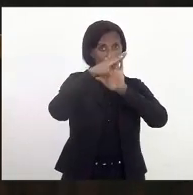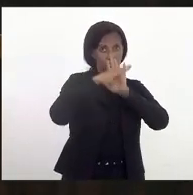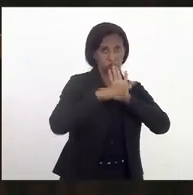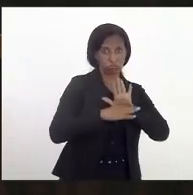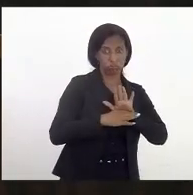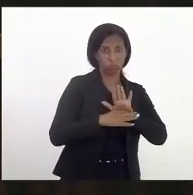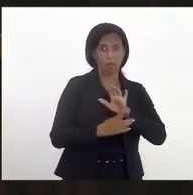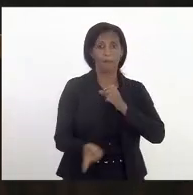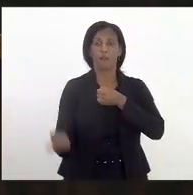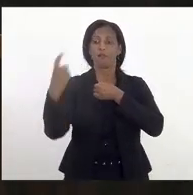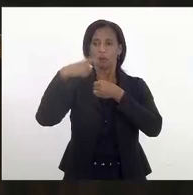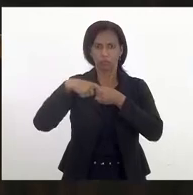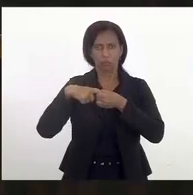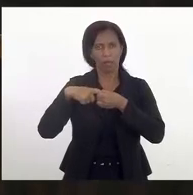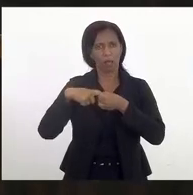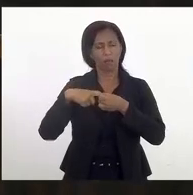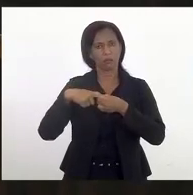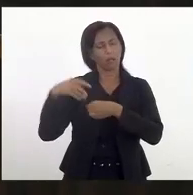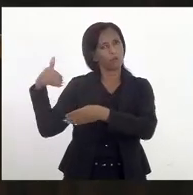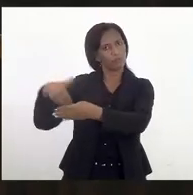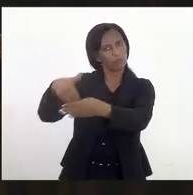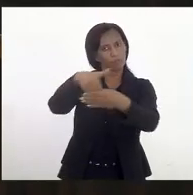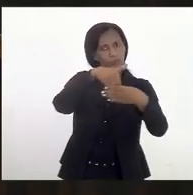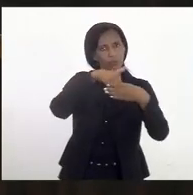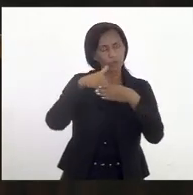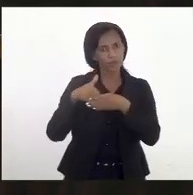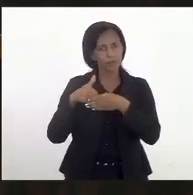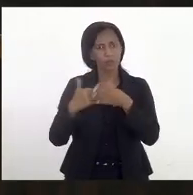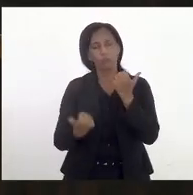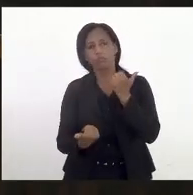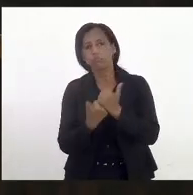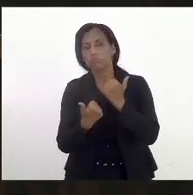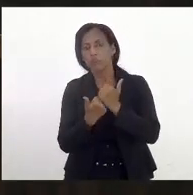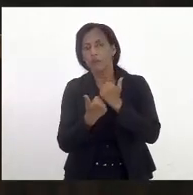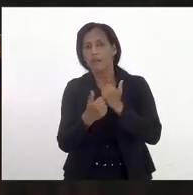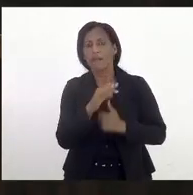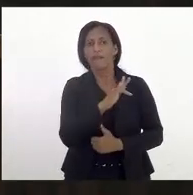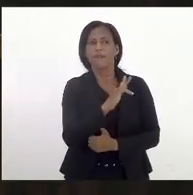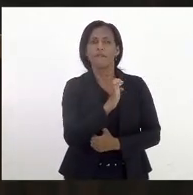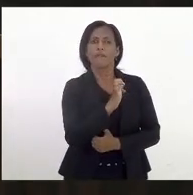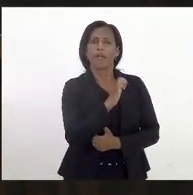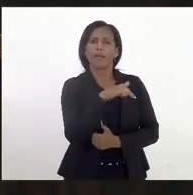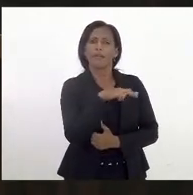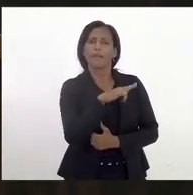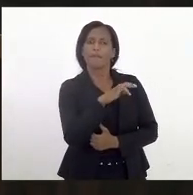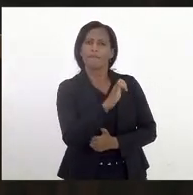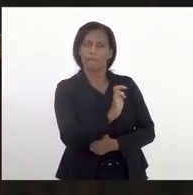voltar a votação o substitutivo do fecp